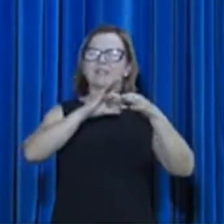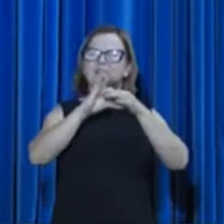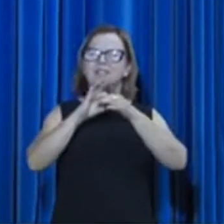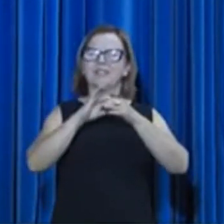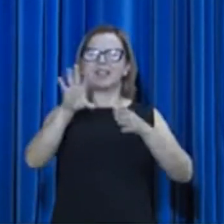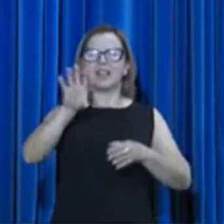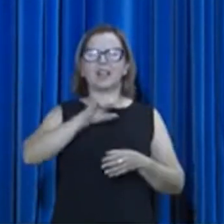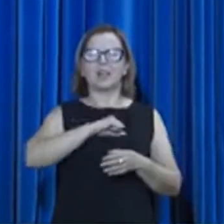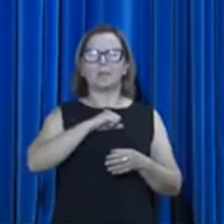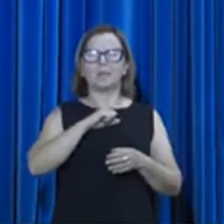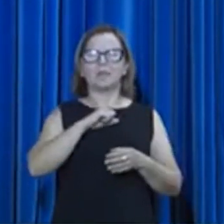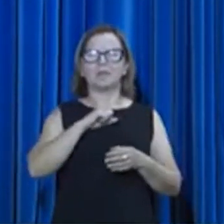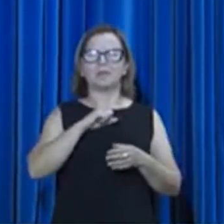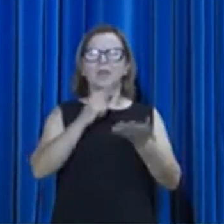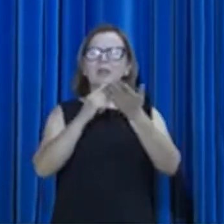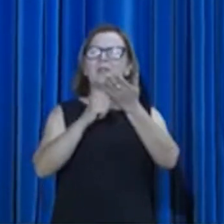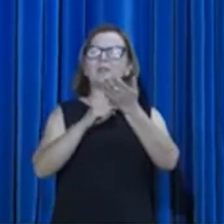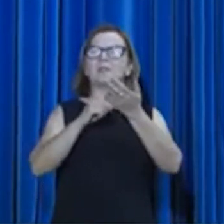de compromisso contigo,